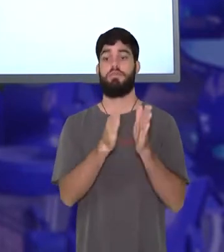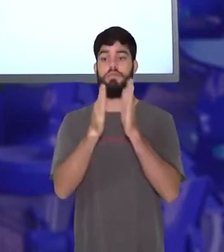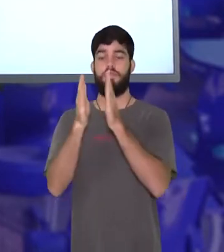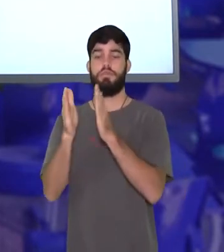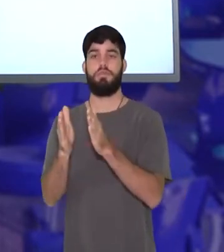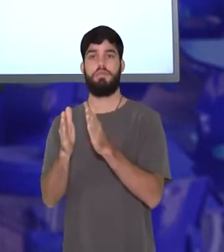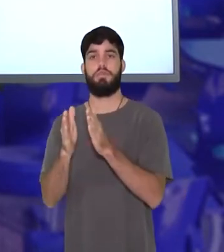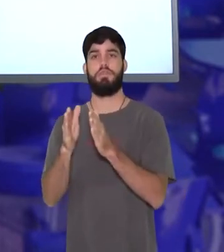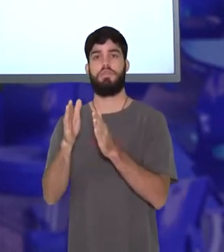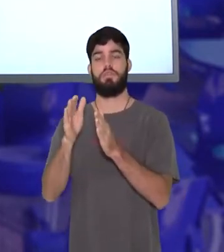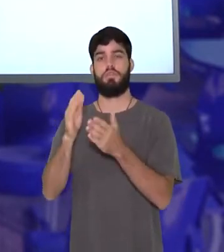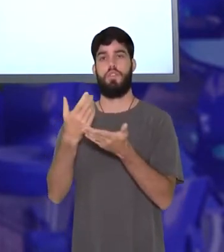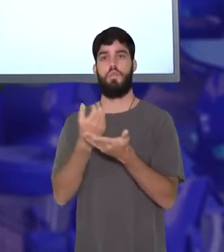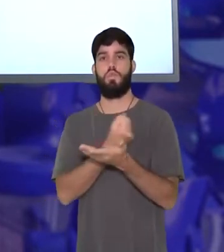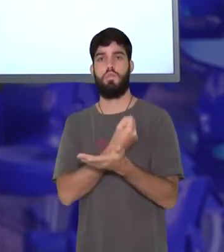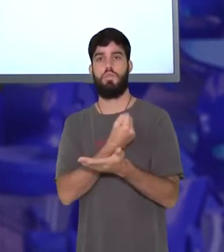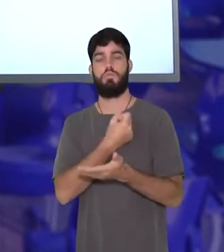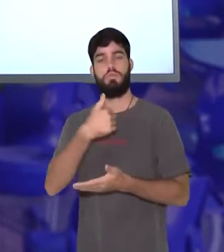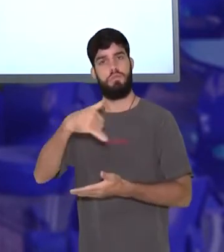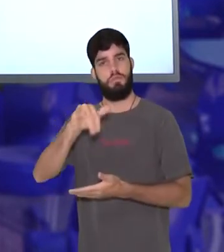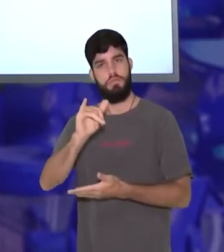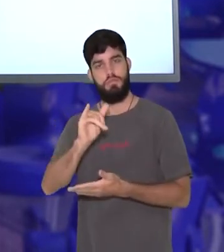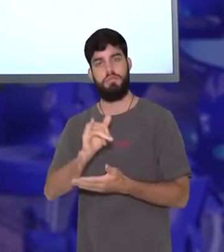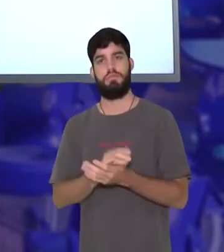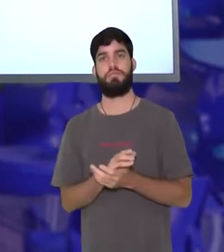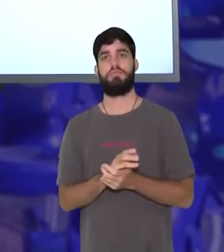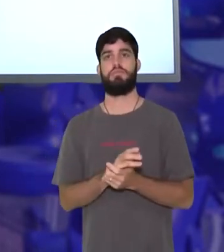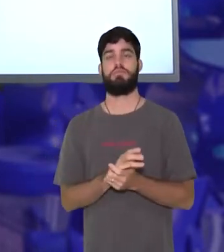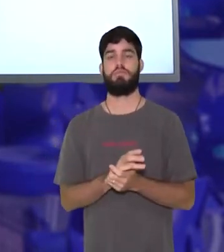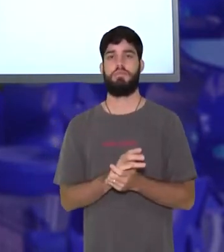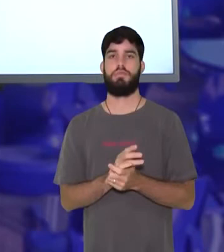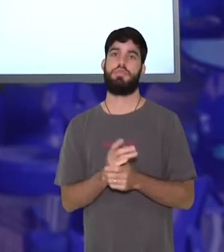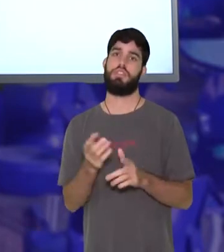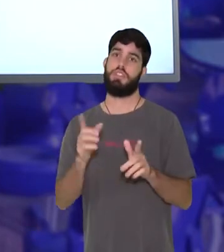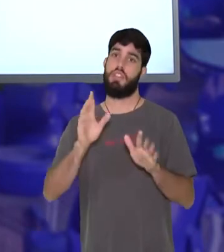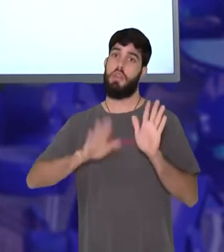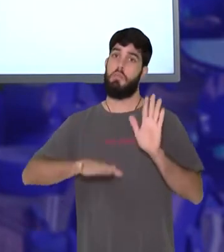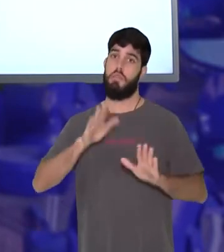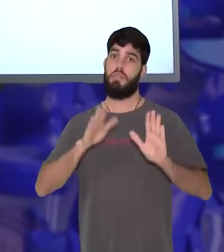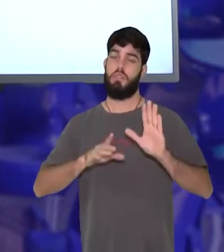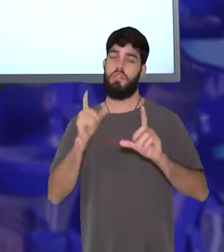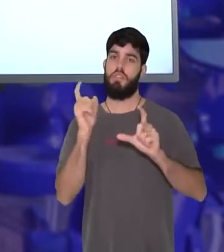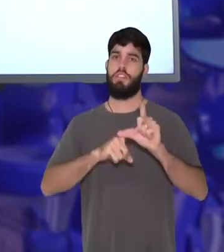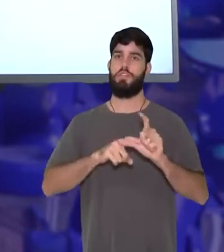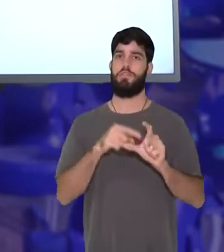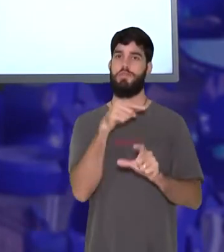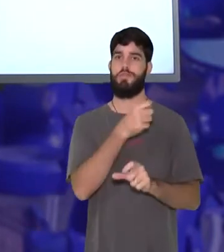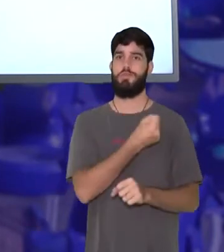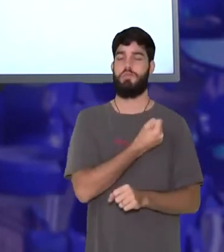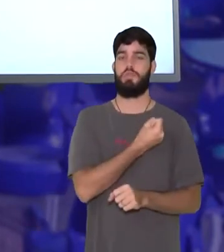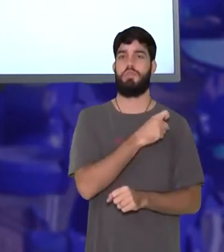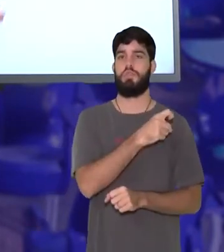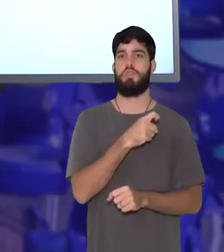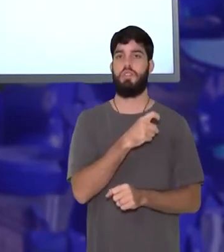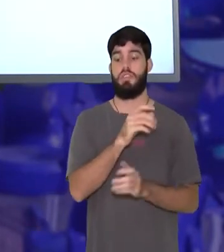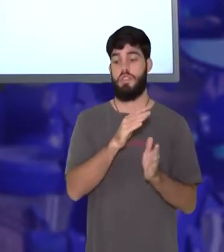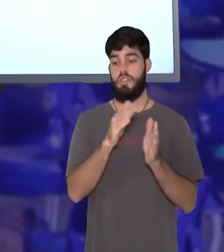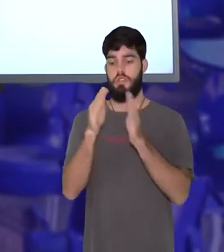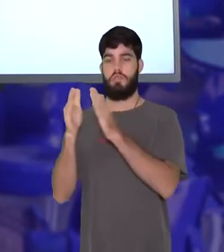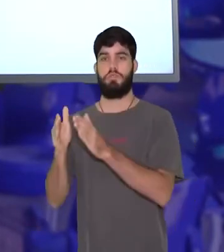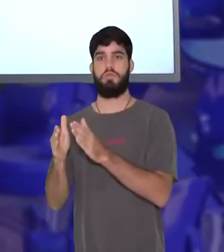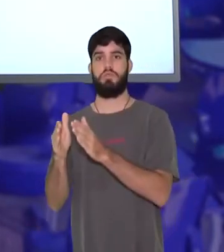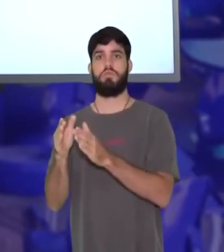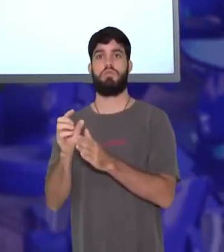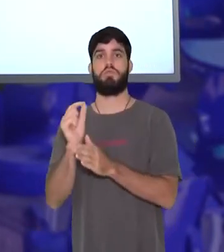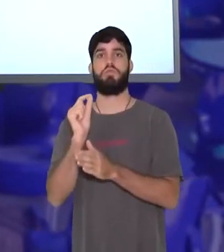na terceira coluna o valor encontrado para y a cada valor de X apresentado e no último na última coluna